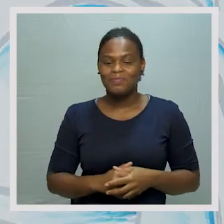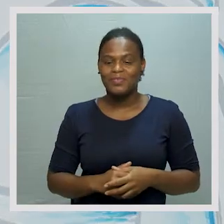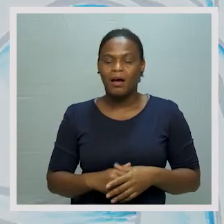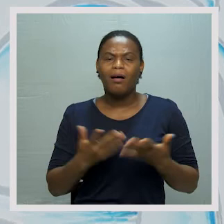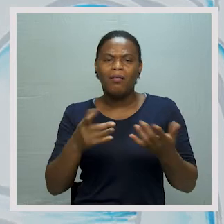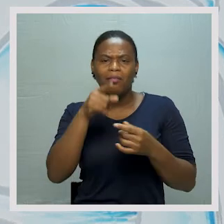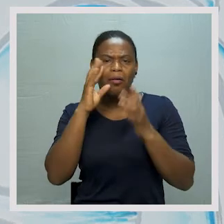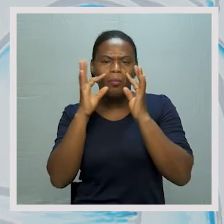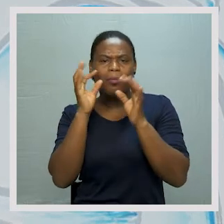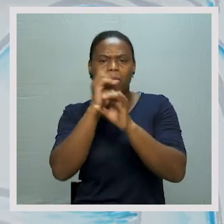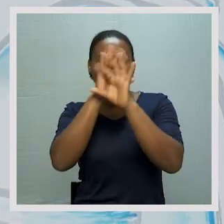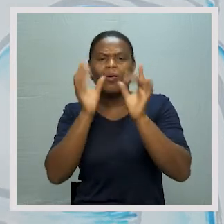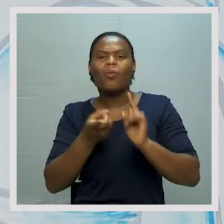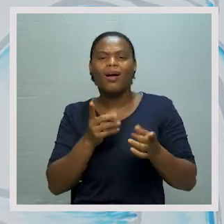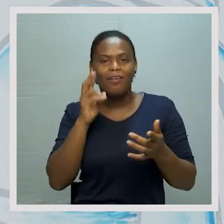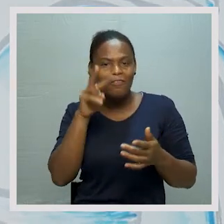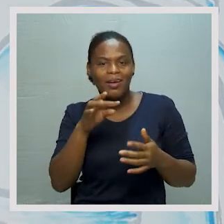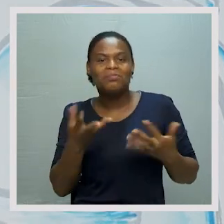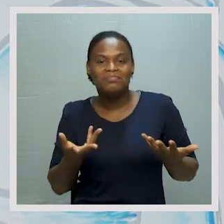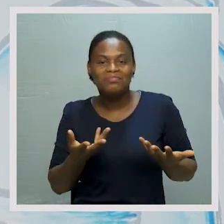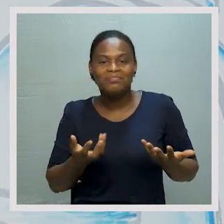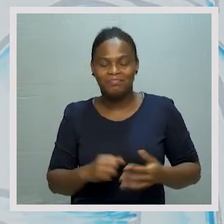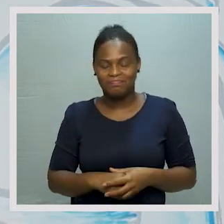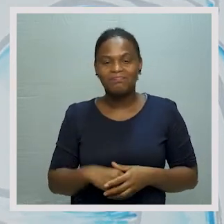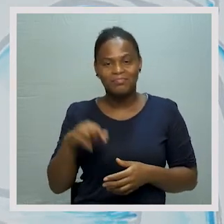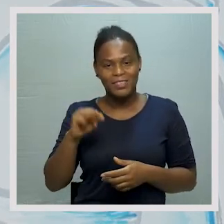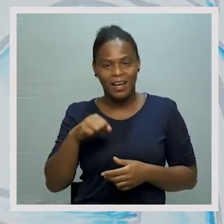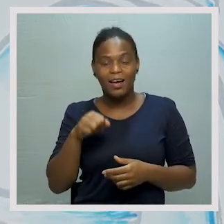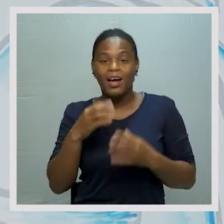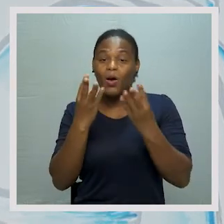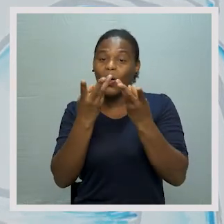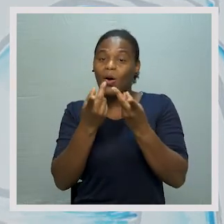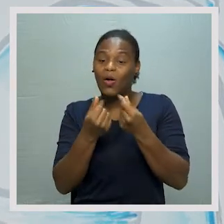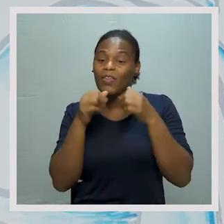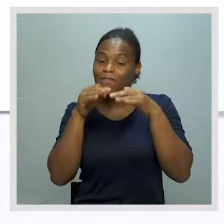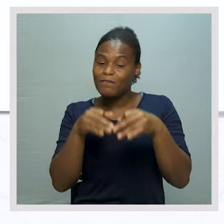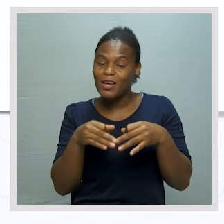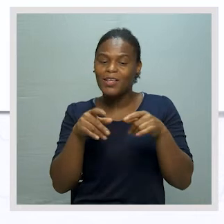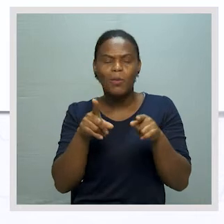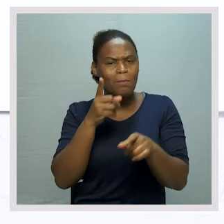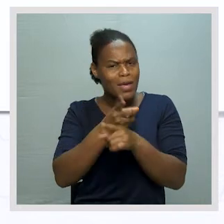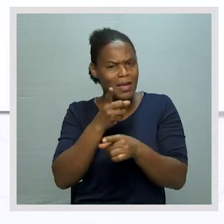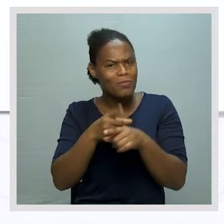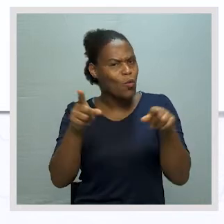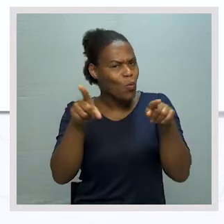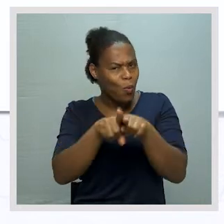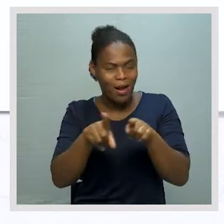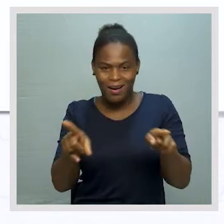é que concluíram? Isso, os resultados são os